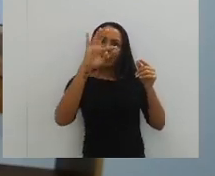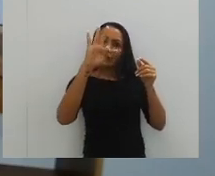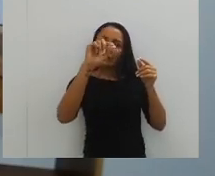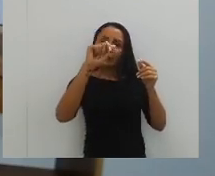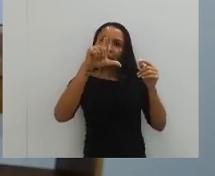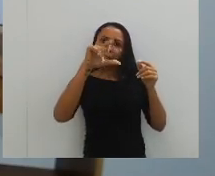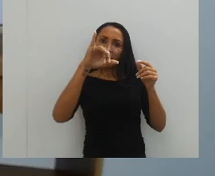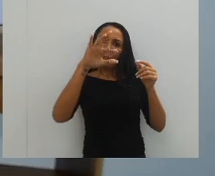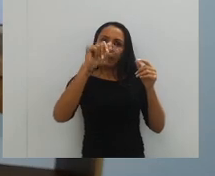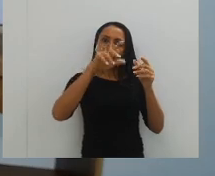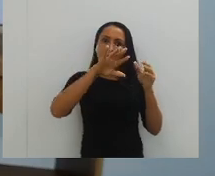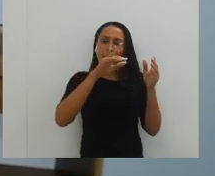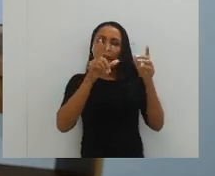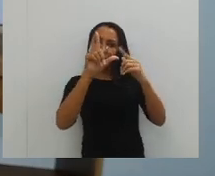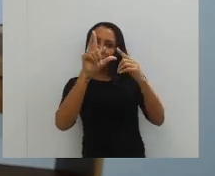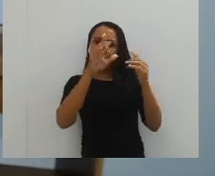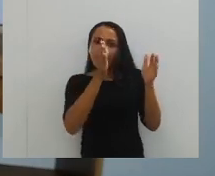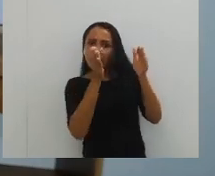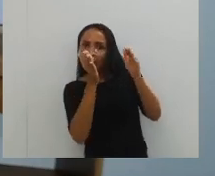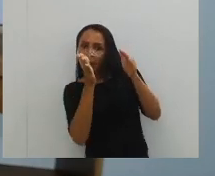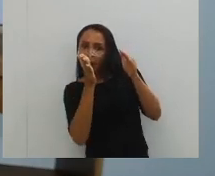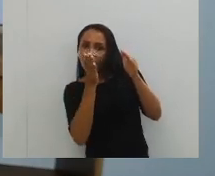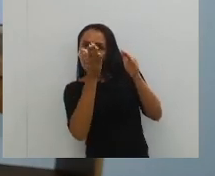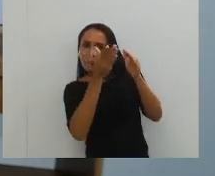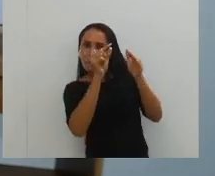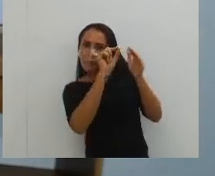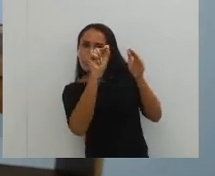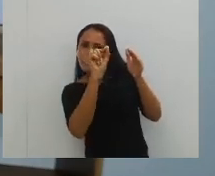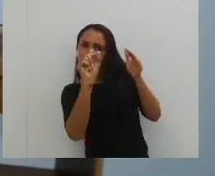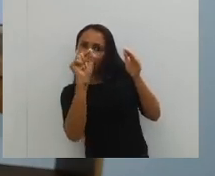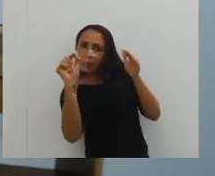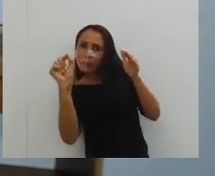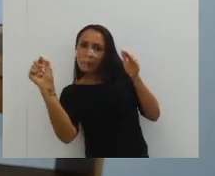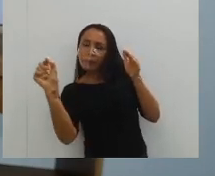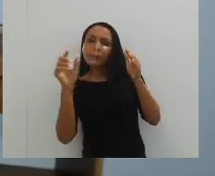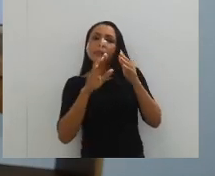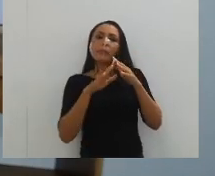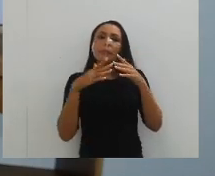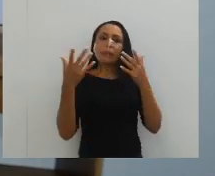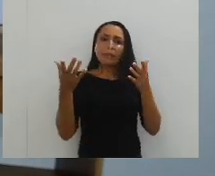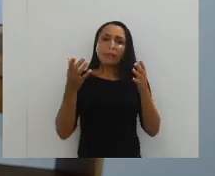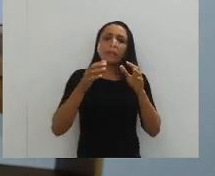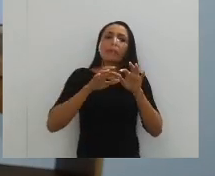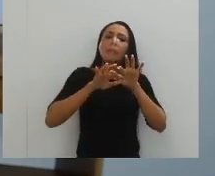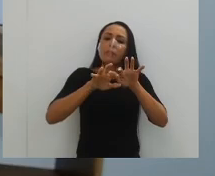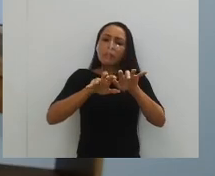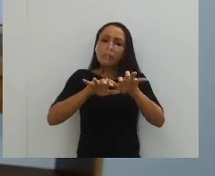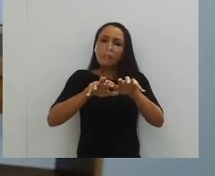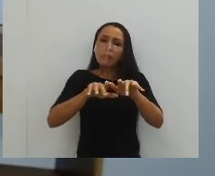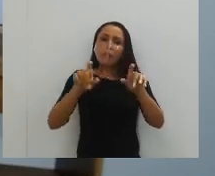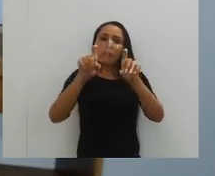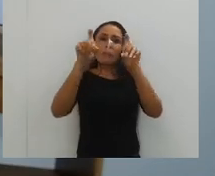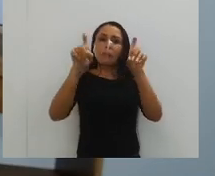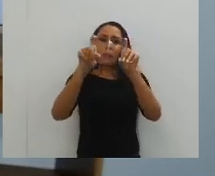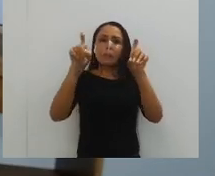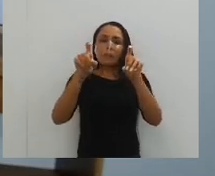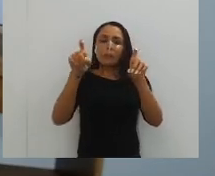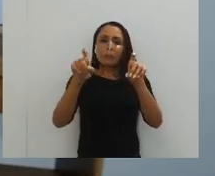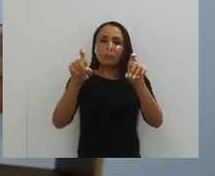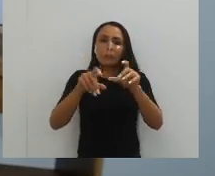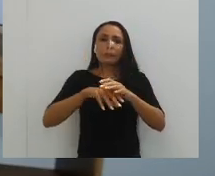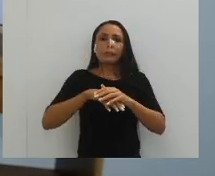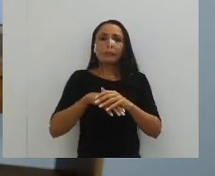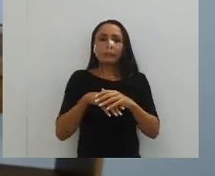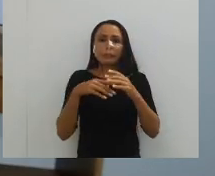empenada. Pronto, quando a letrinha fica empenada, você está dizendo que ela está em itálico. Quando você digita o nome científico, você vai ter que destacar